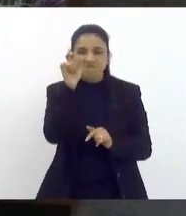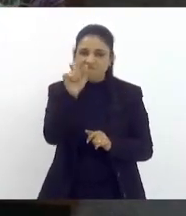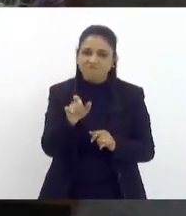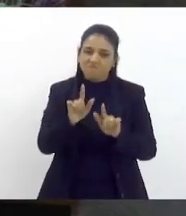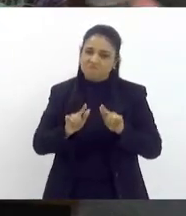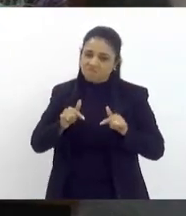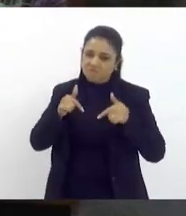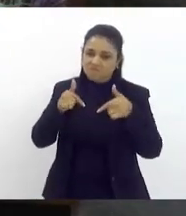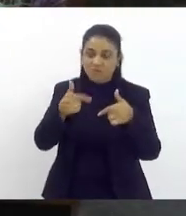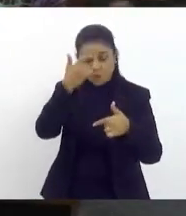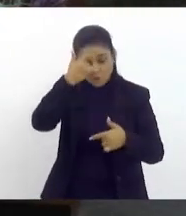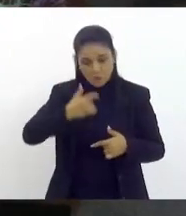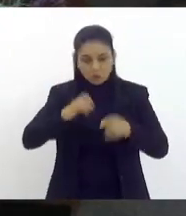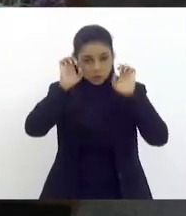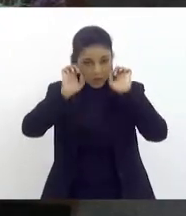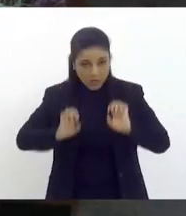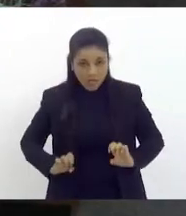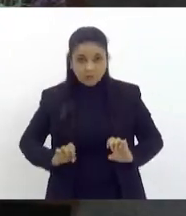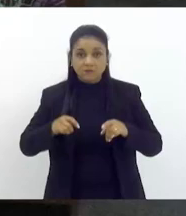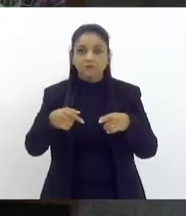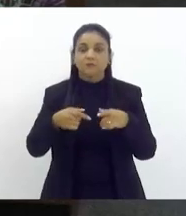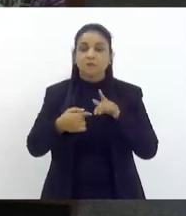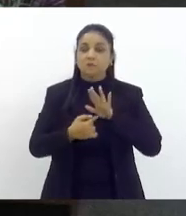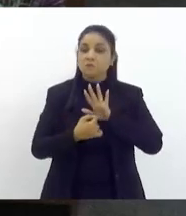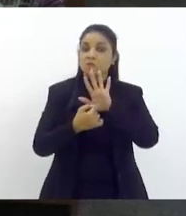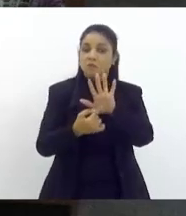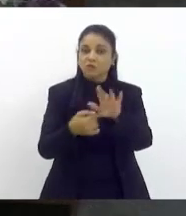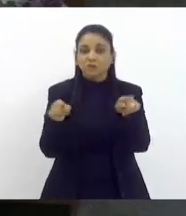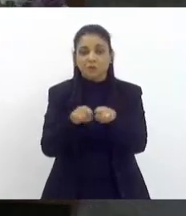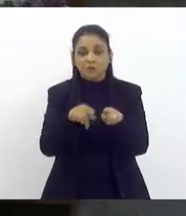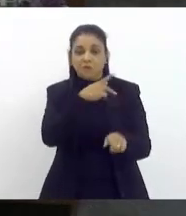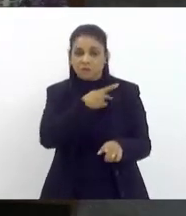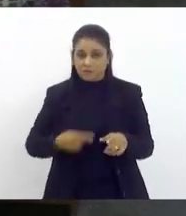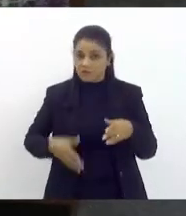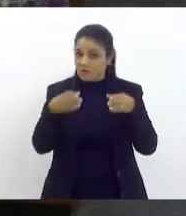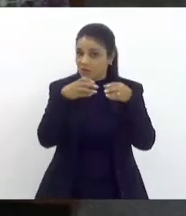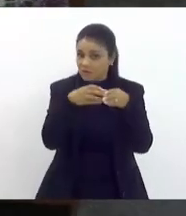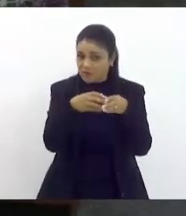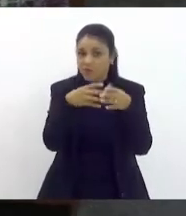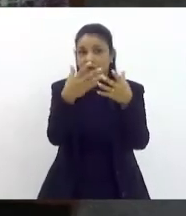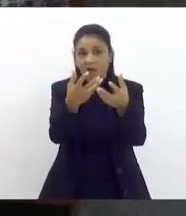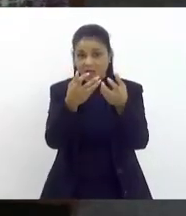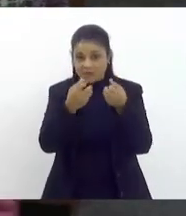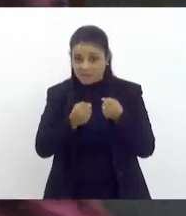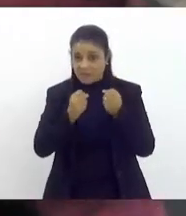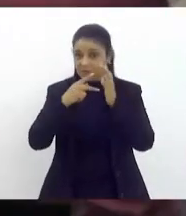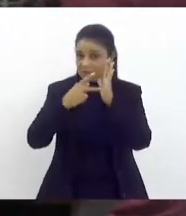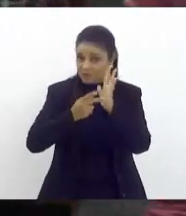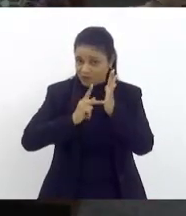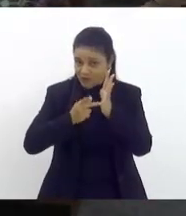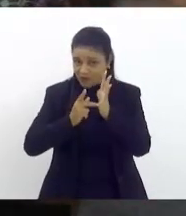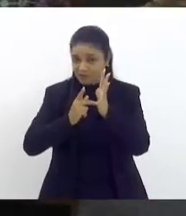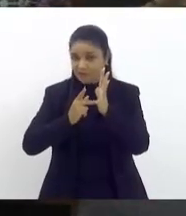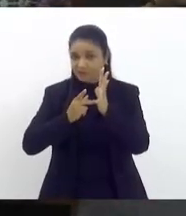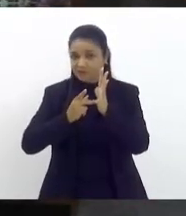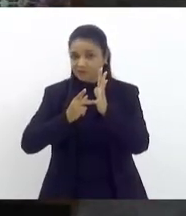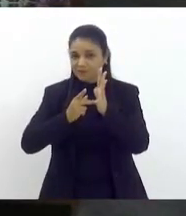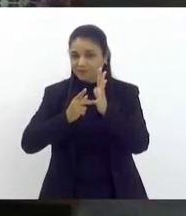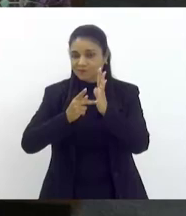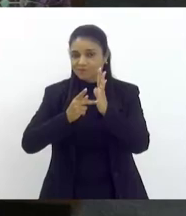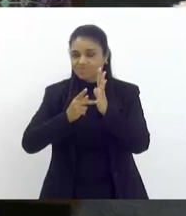a partir da sua postura e que hoje também se refletiu na postura do presidente da Comissão que recebeu também o sindicato para dizer que é muito